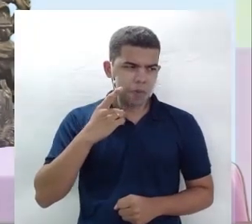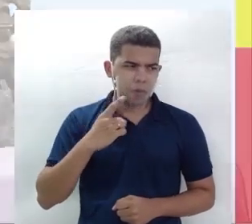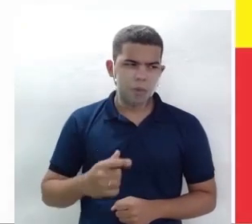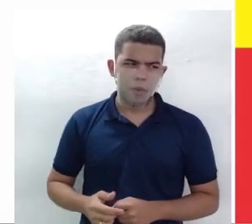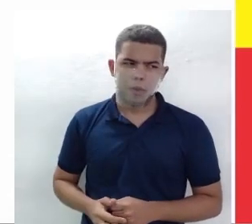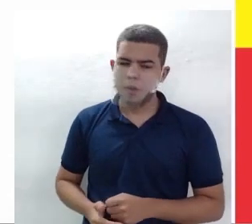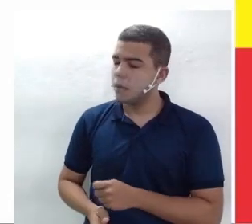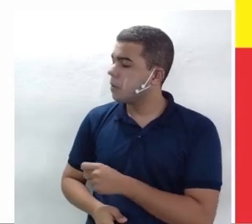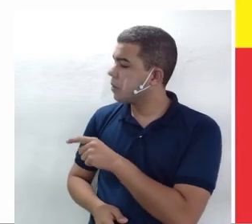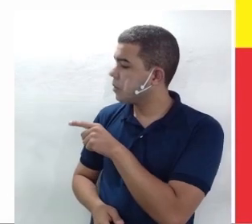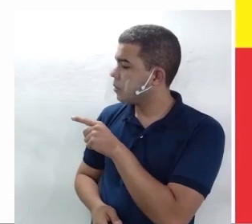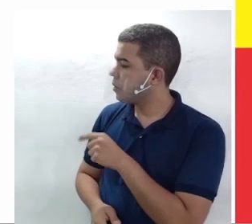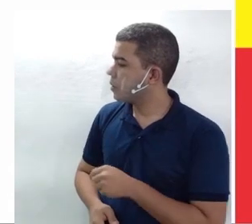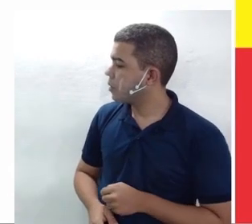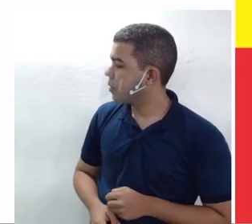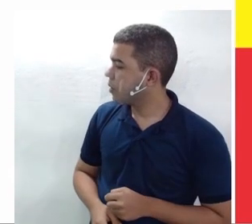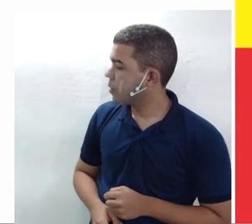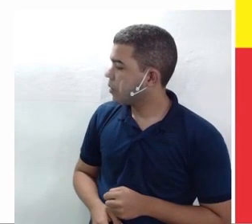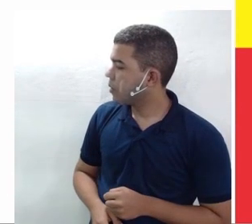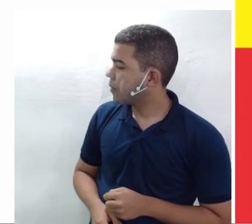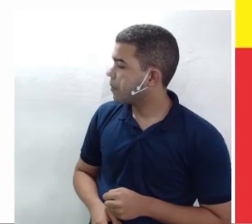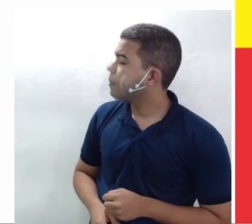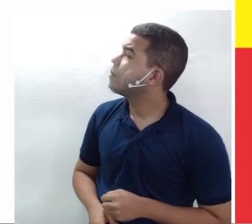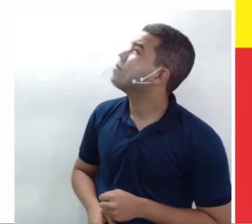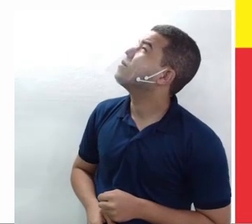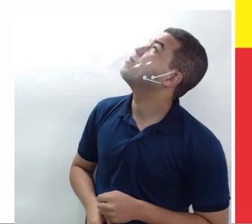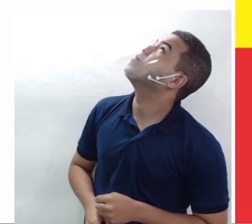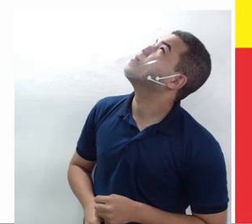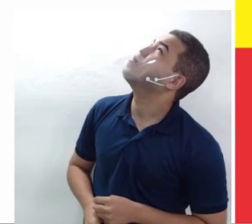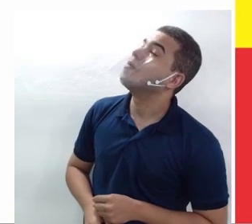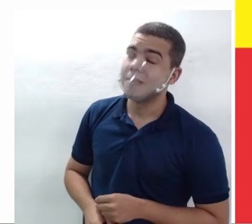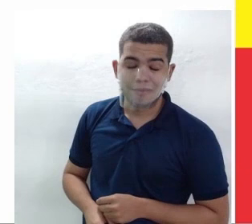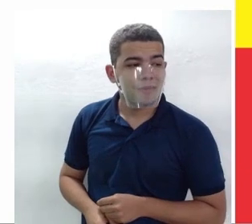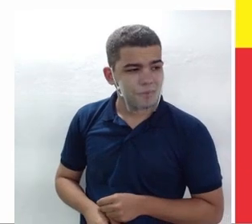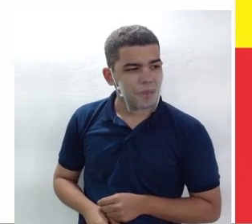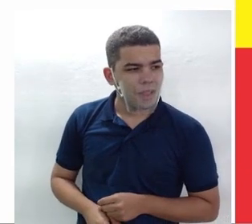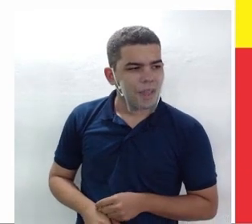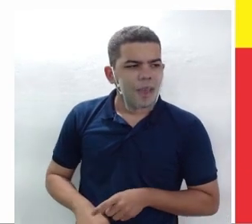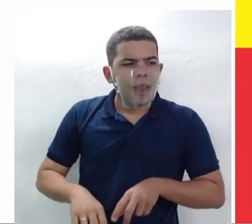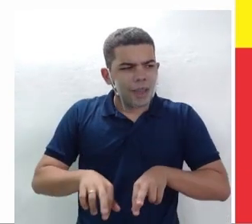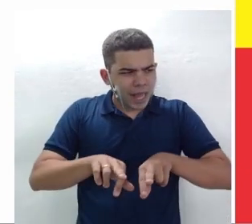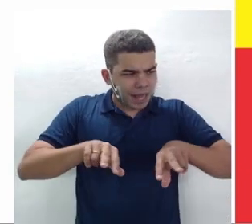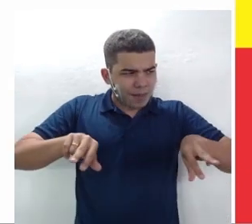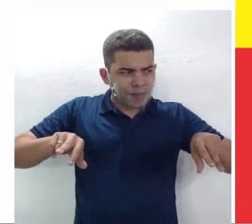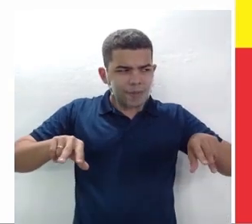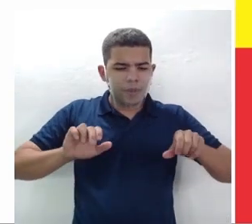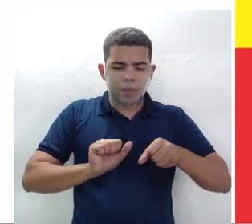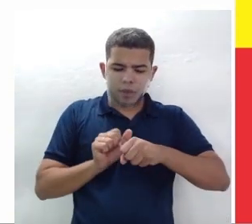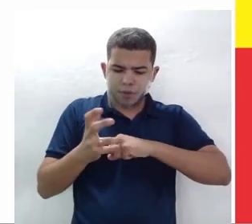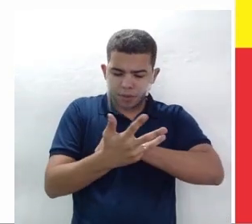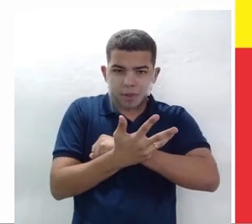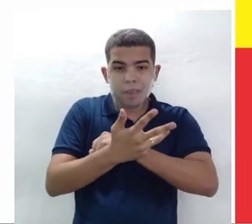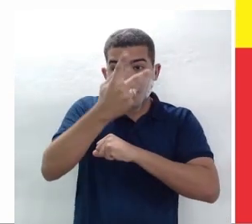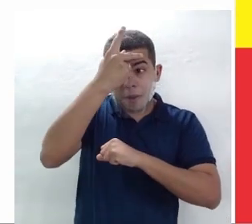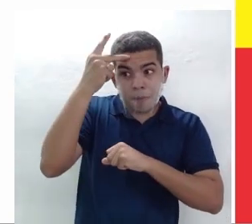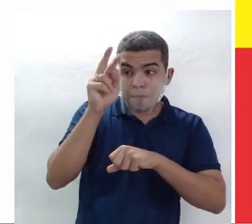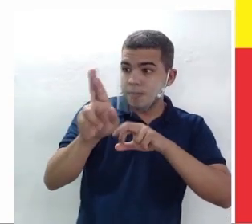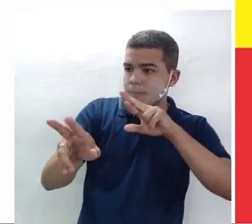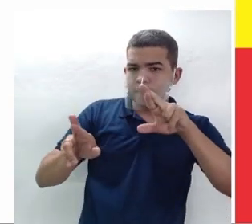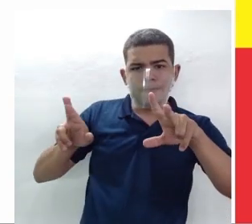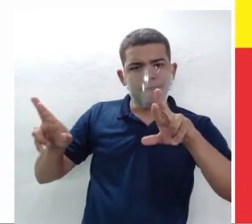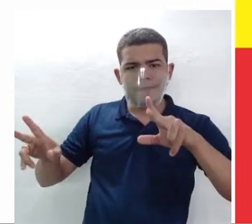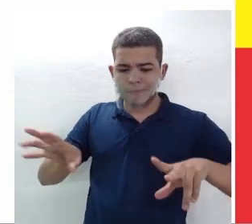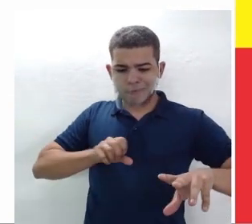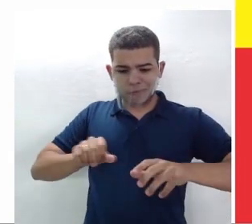imagens aqui do meu lado do vírus, né? Da Covid-19, né? Ela vai afetar diferentes pessoas, assim,